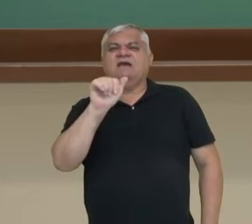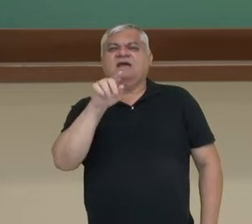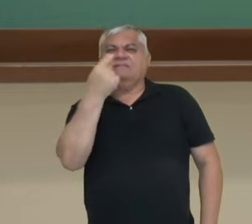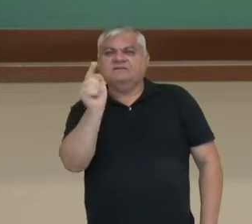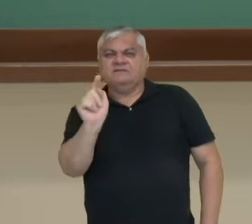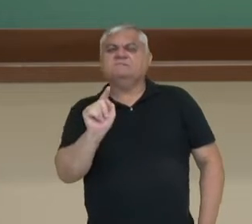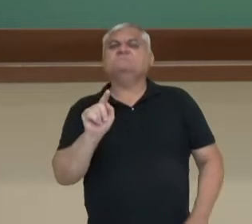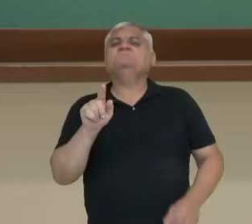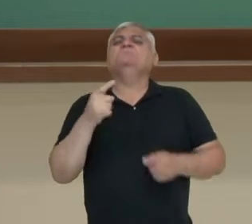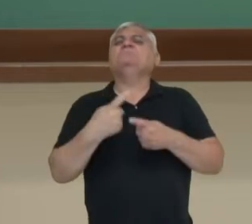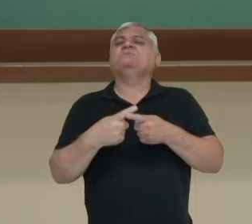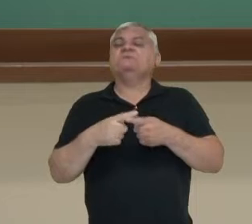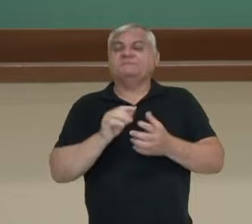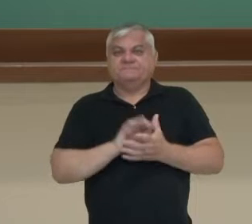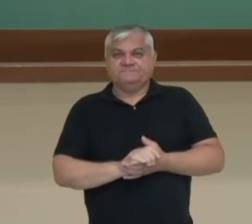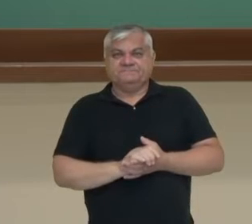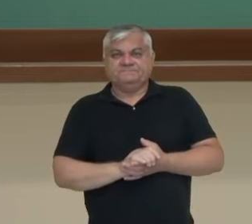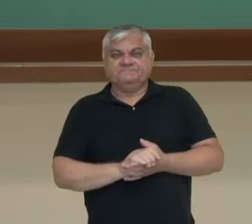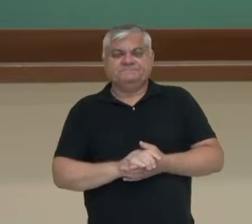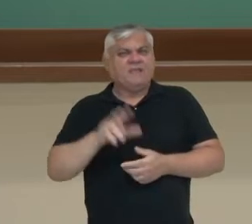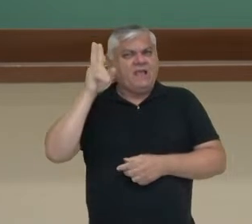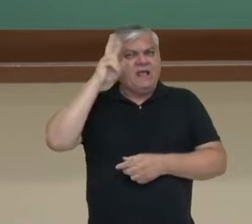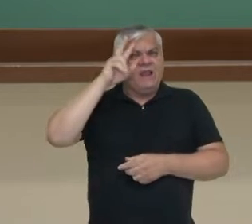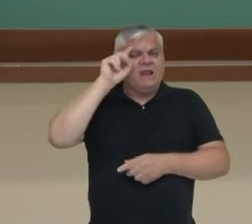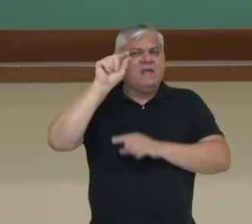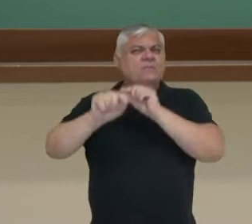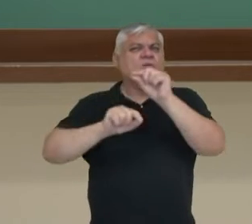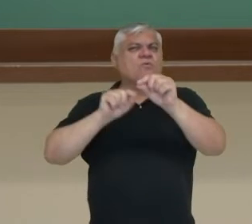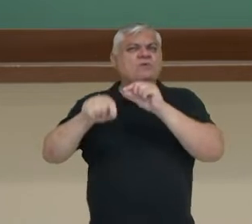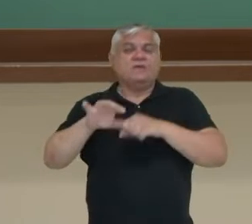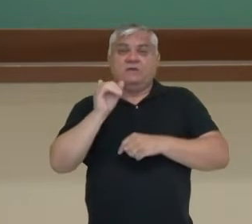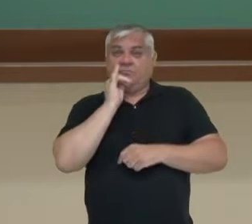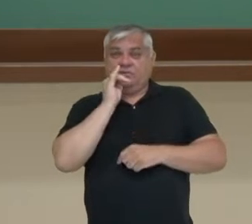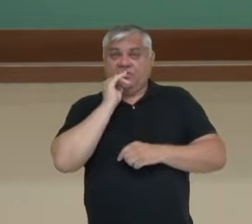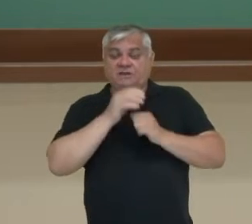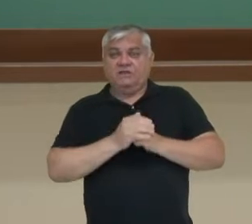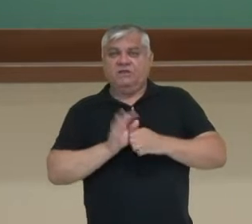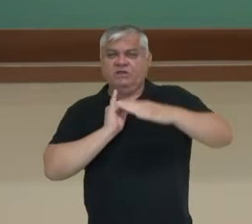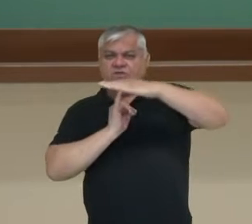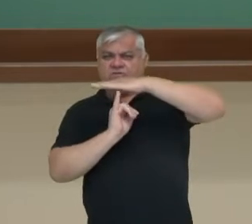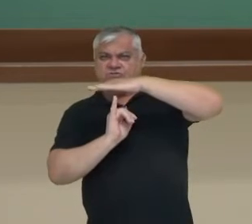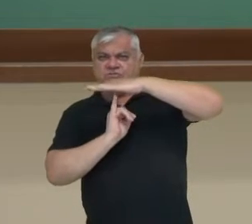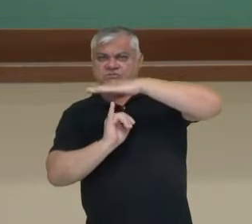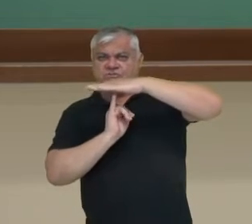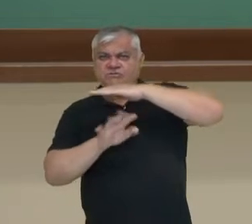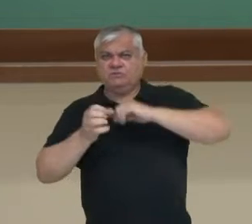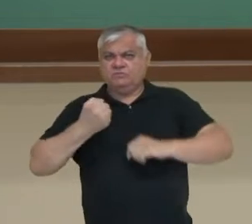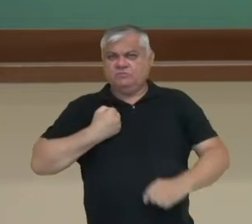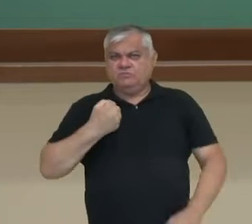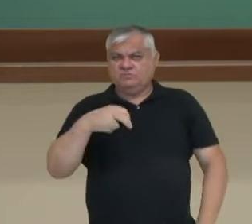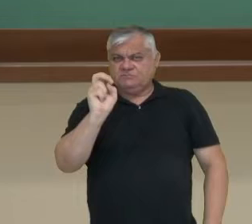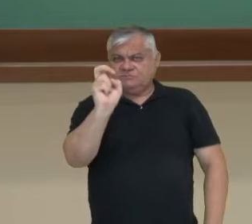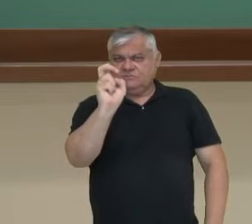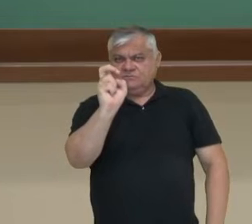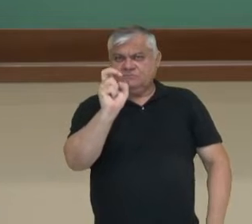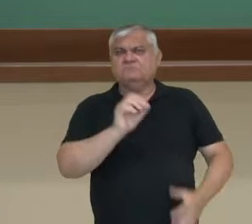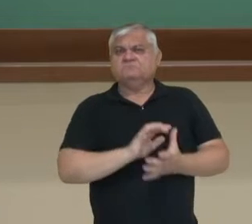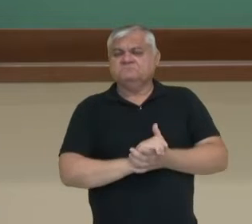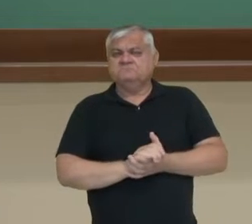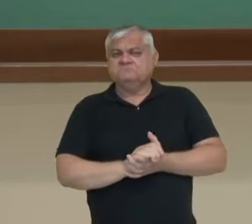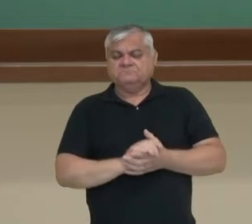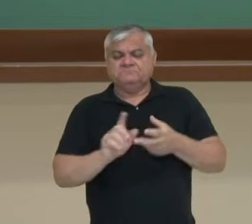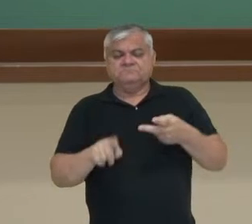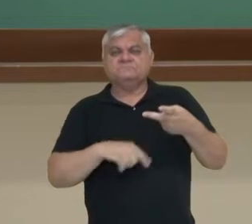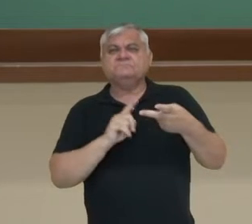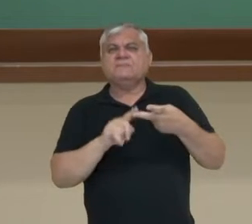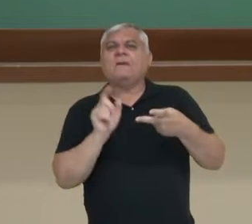conhecimentos prévios. Você lembra o que estabelecia o ato institucional de número 5? E também, você sabe qual é o